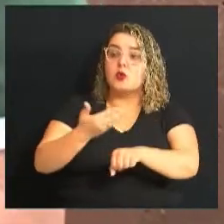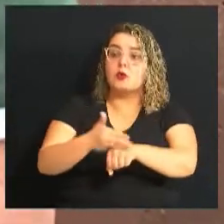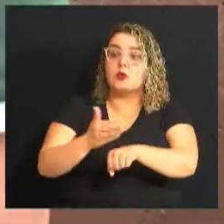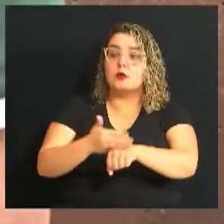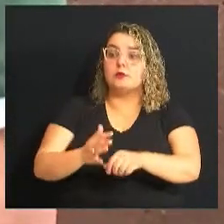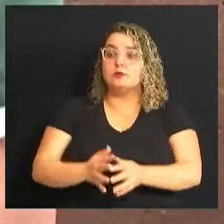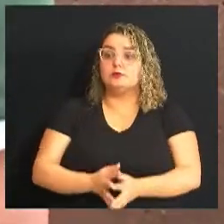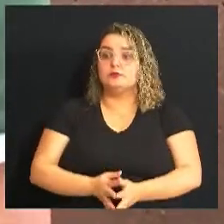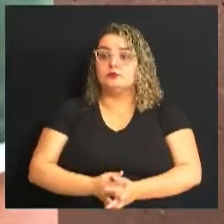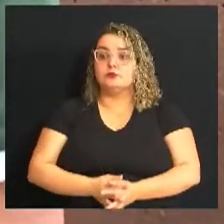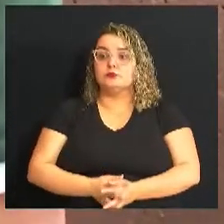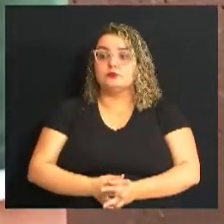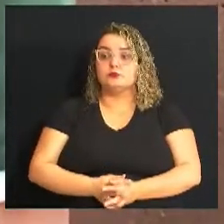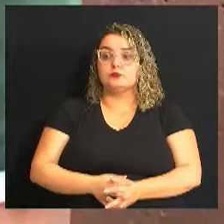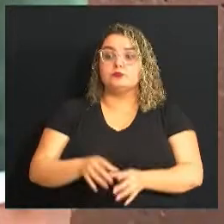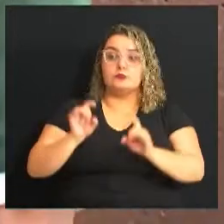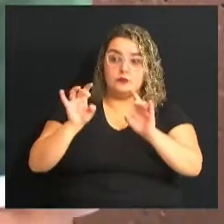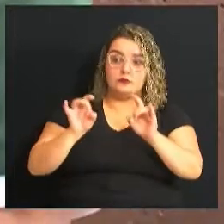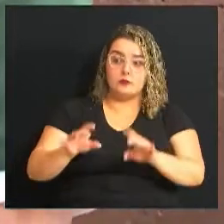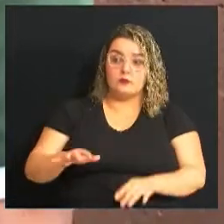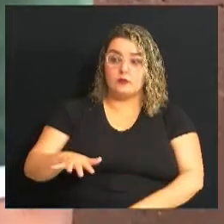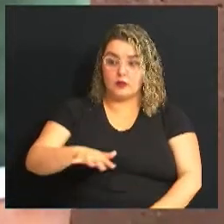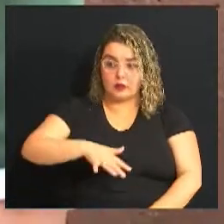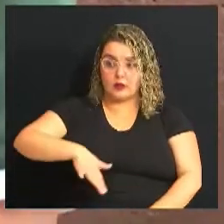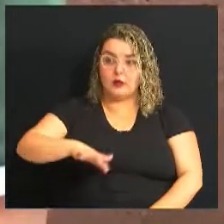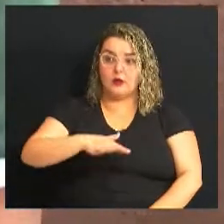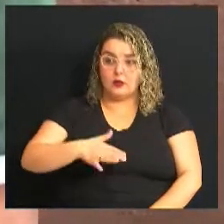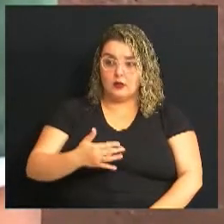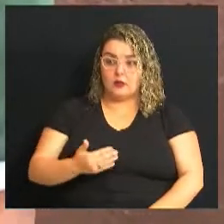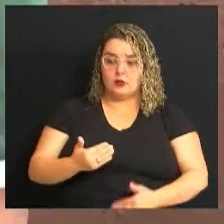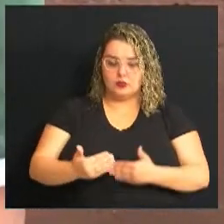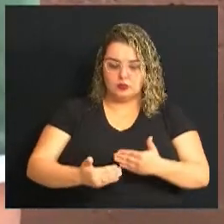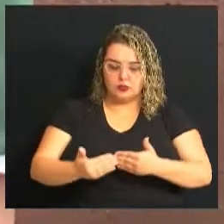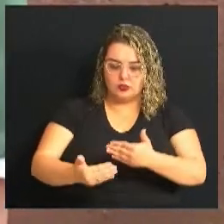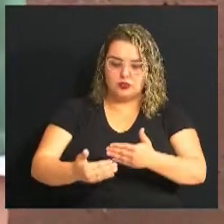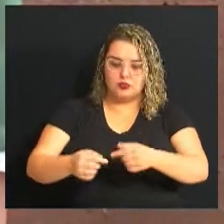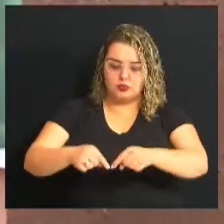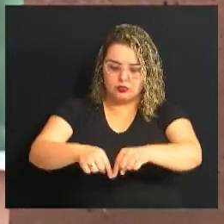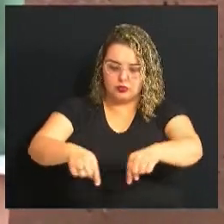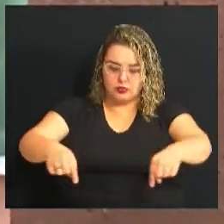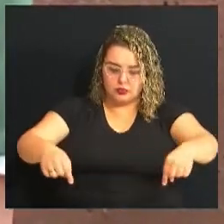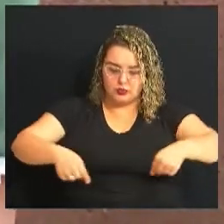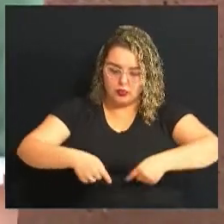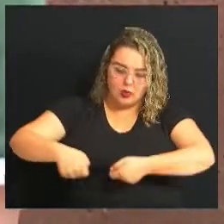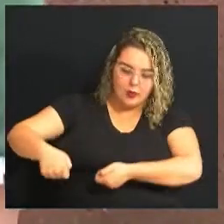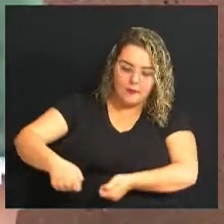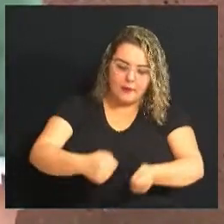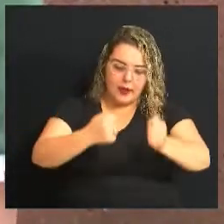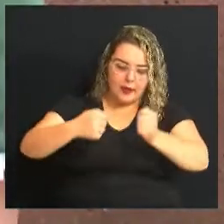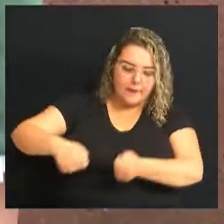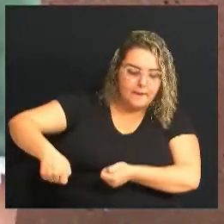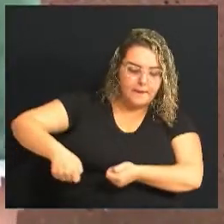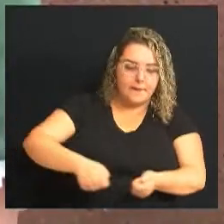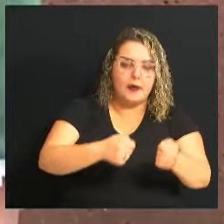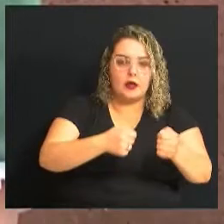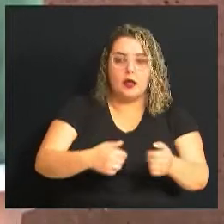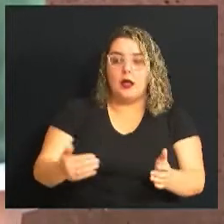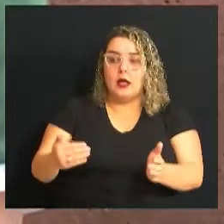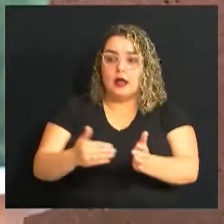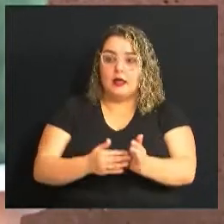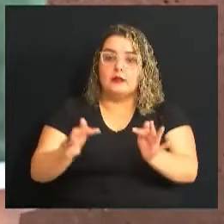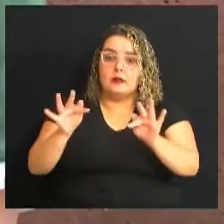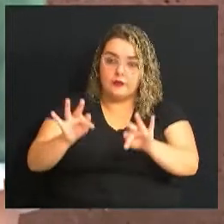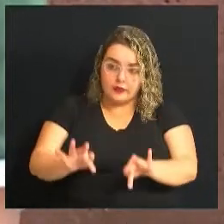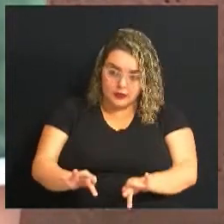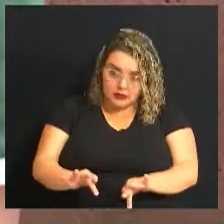Não, o treinamento é específico para fazer desde o processo de abertura, para fazer o sepultamento, até a parte da finalização,